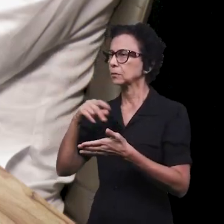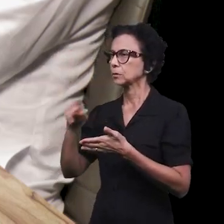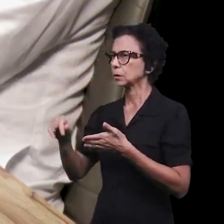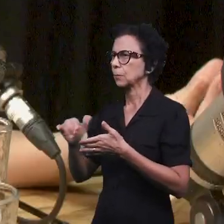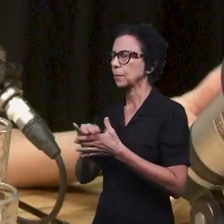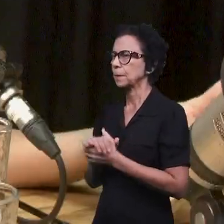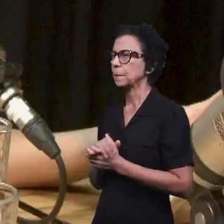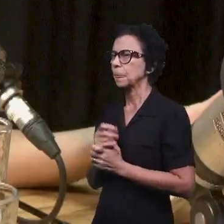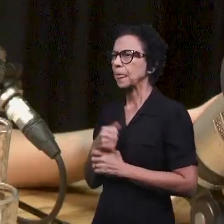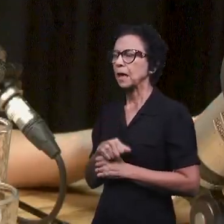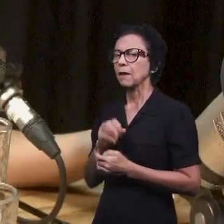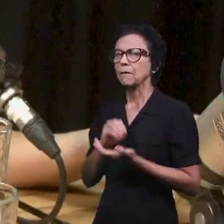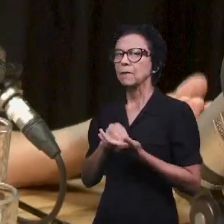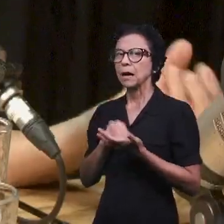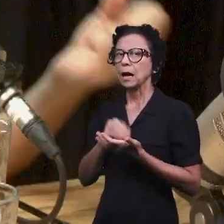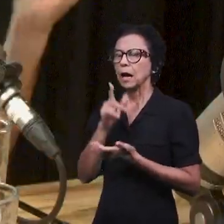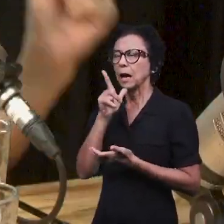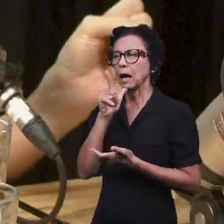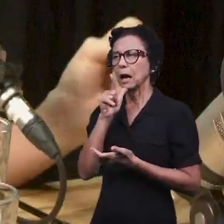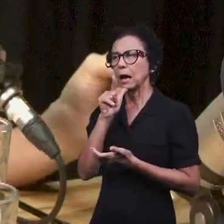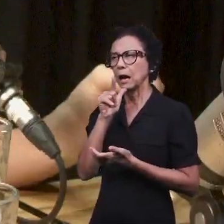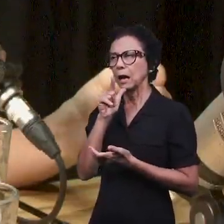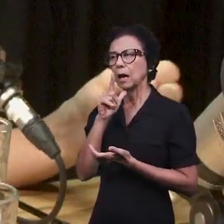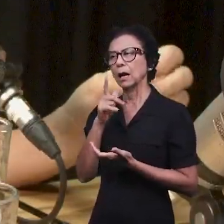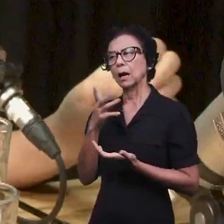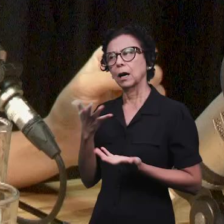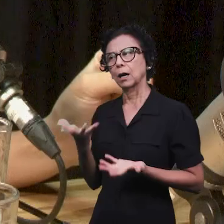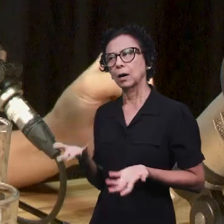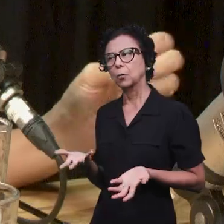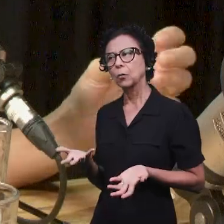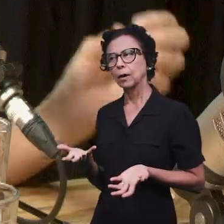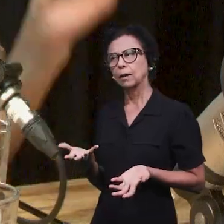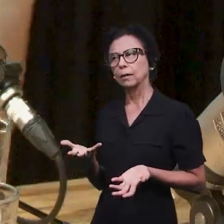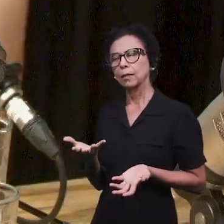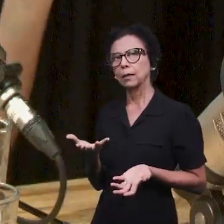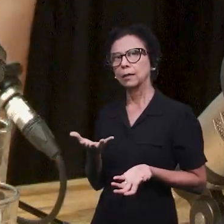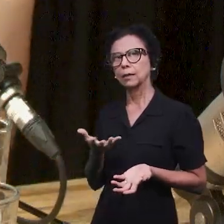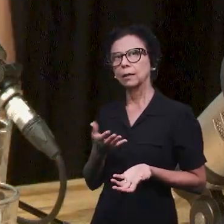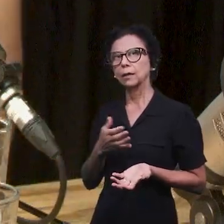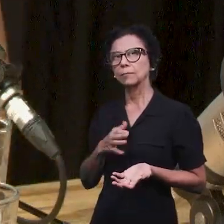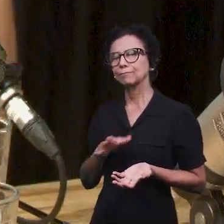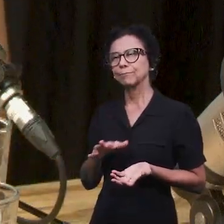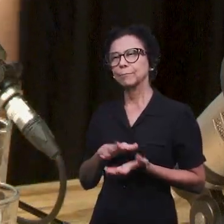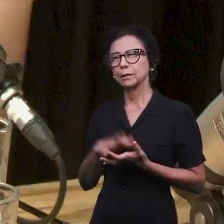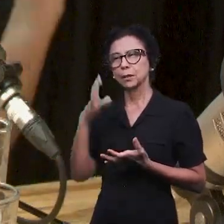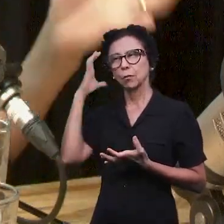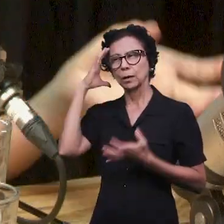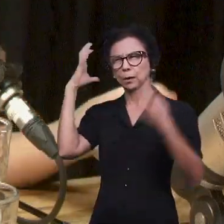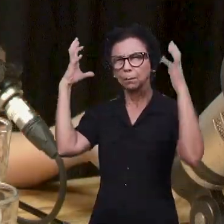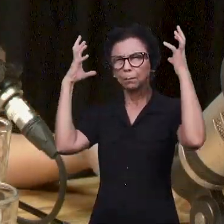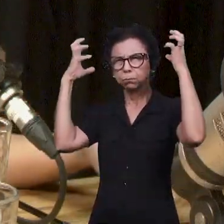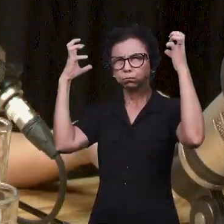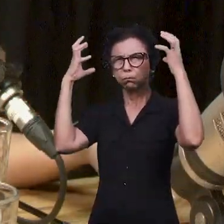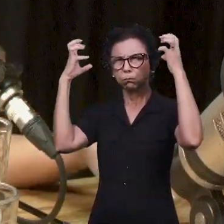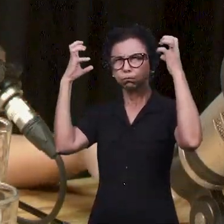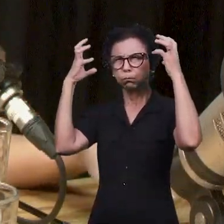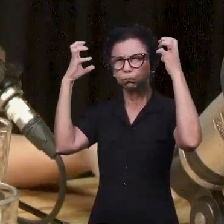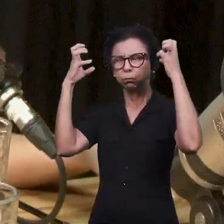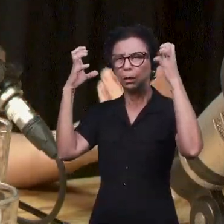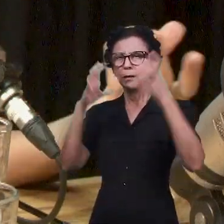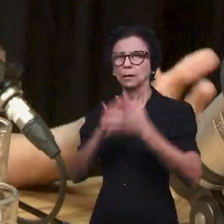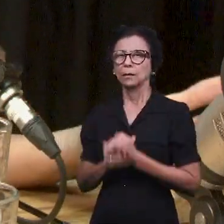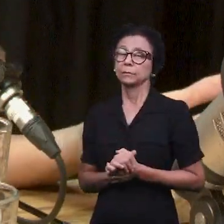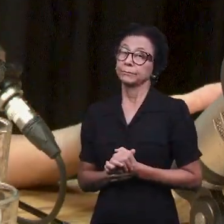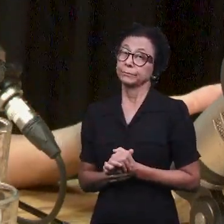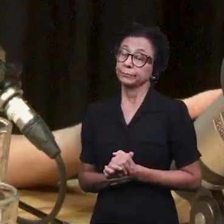processo de desidratação também, né? Dá uma contração nos vasos sanguíneos e a pessoa tem aquela pressão na cabeça, né?